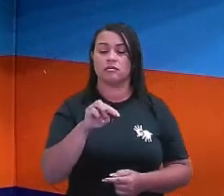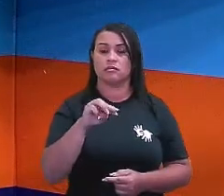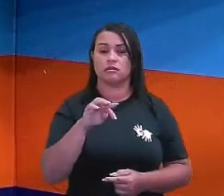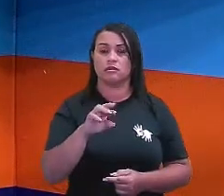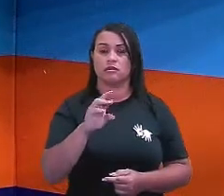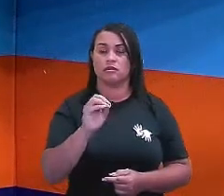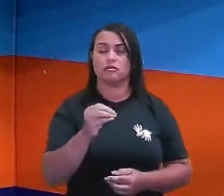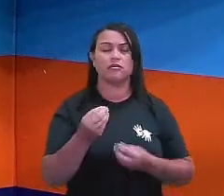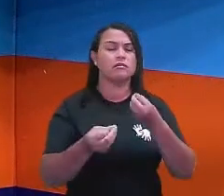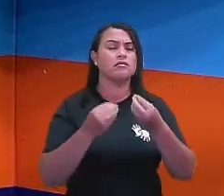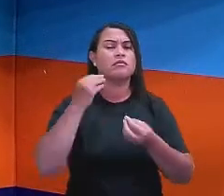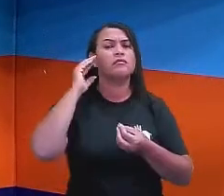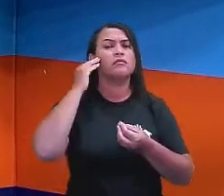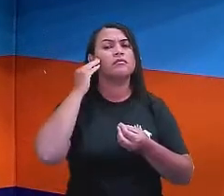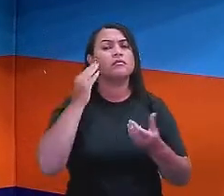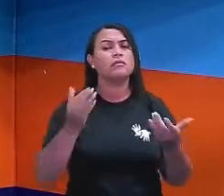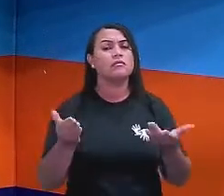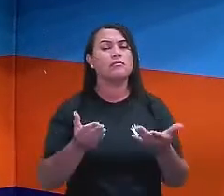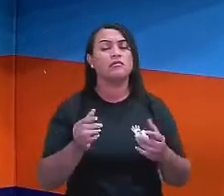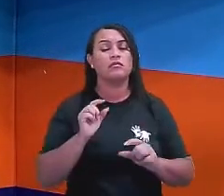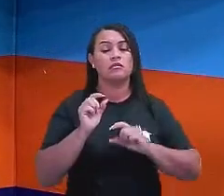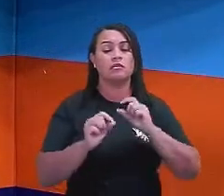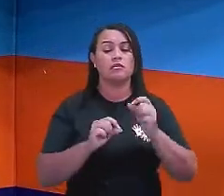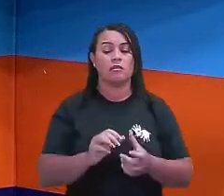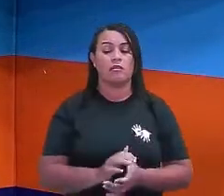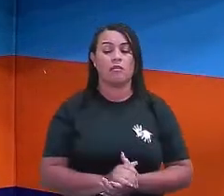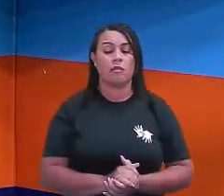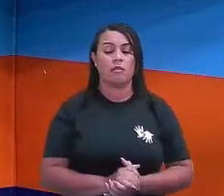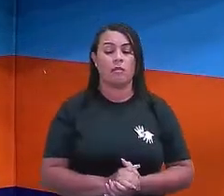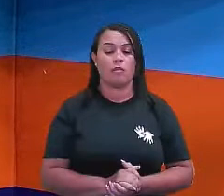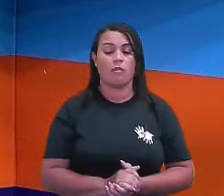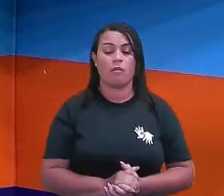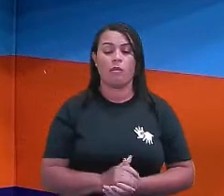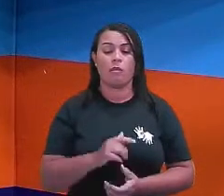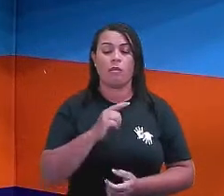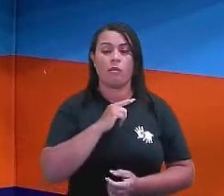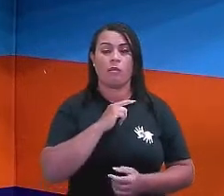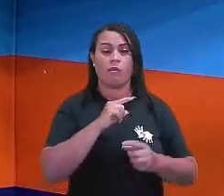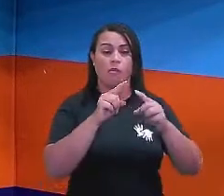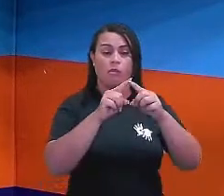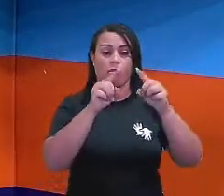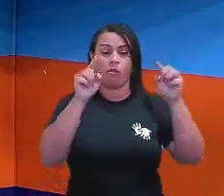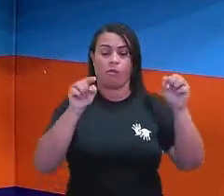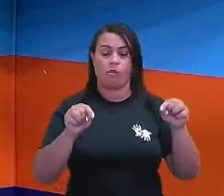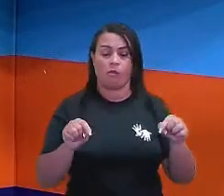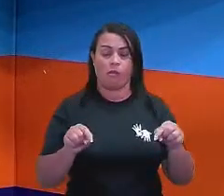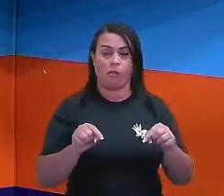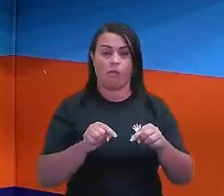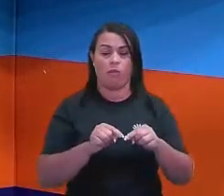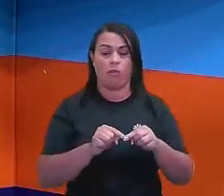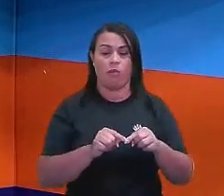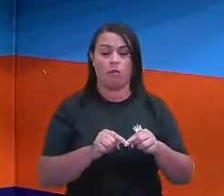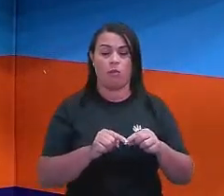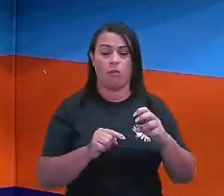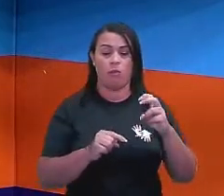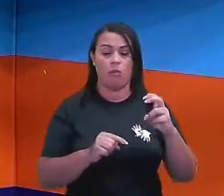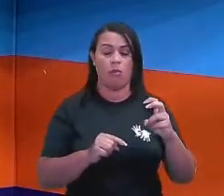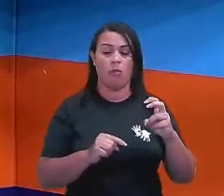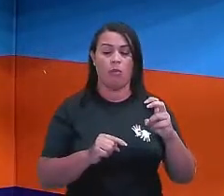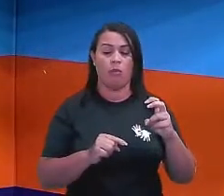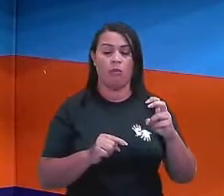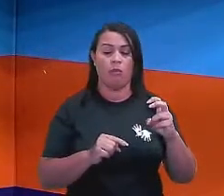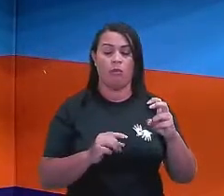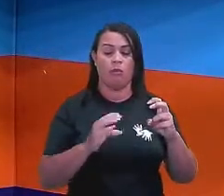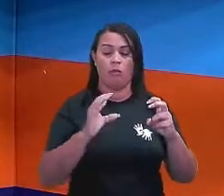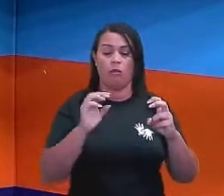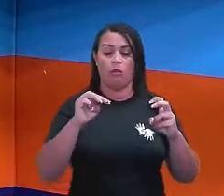gente vai entender agora o seguinte. Tem um quadrado com lados medindo 5 centímetros. Lembram lá? Que é o nosso